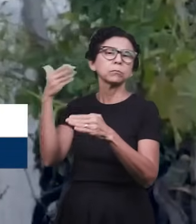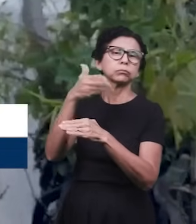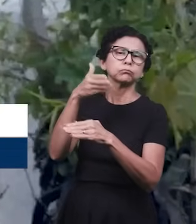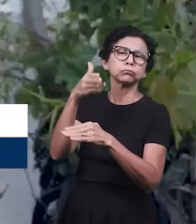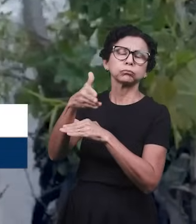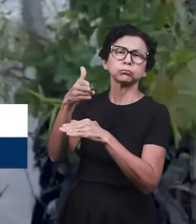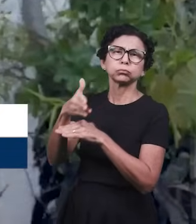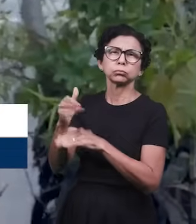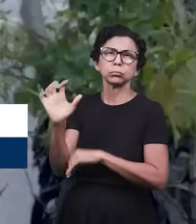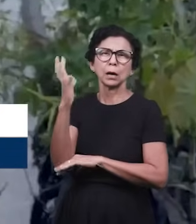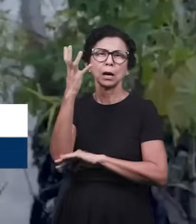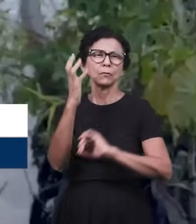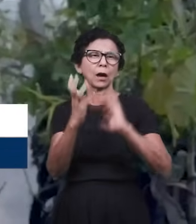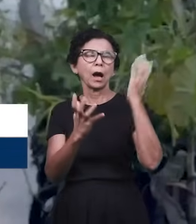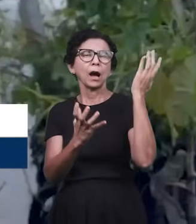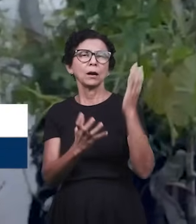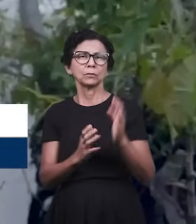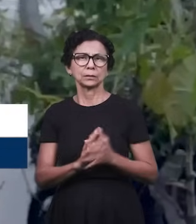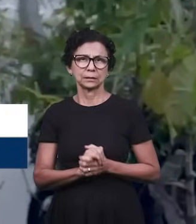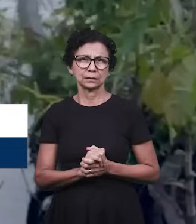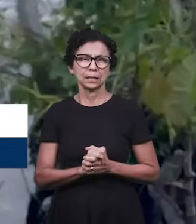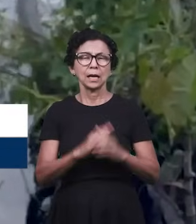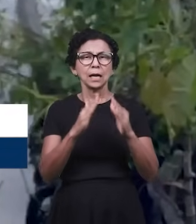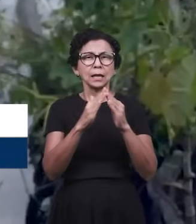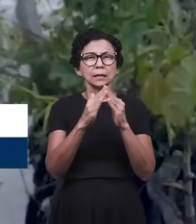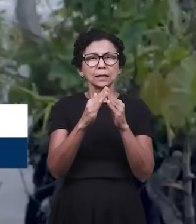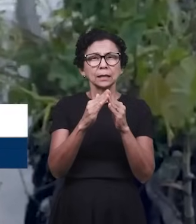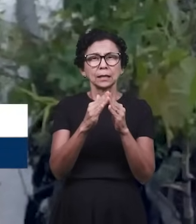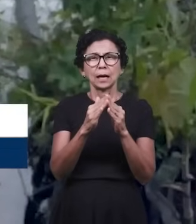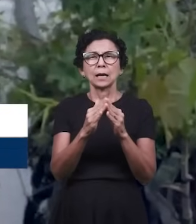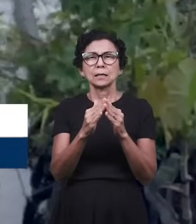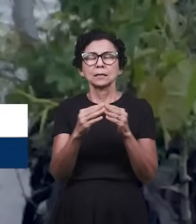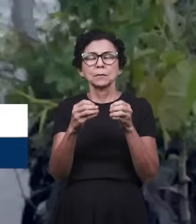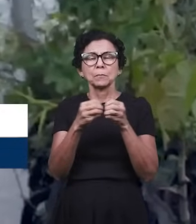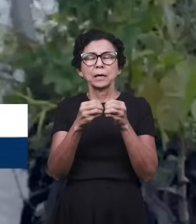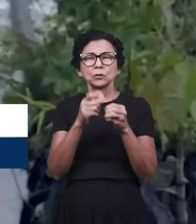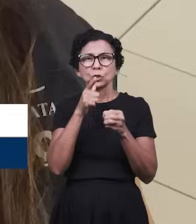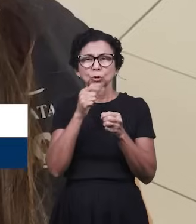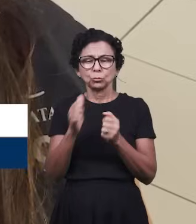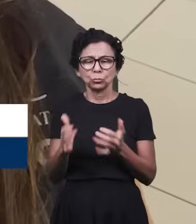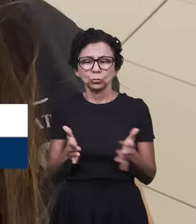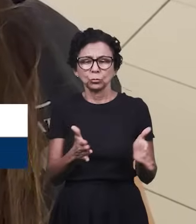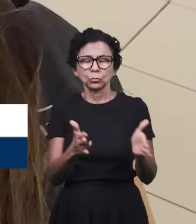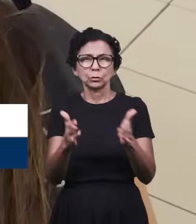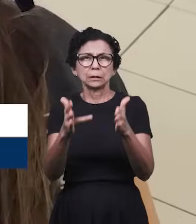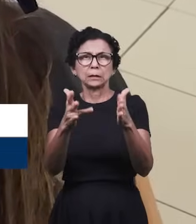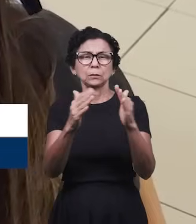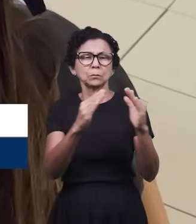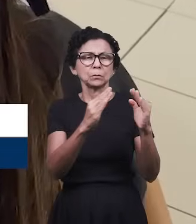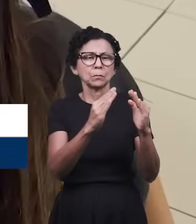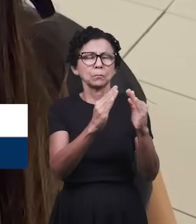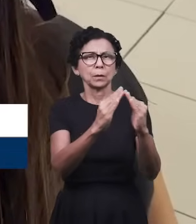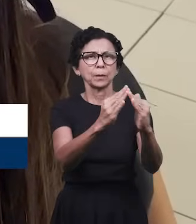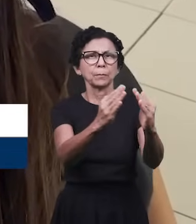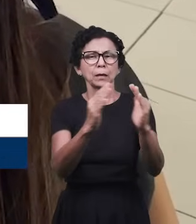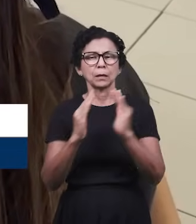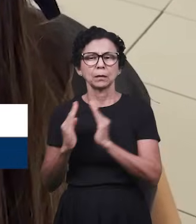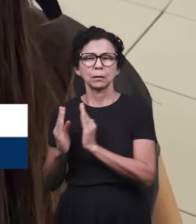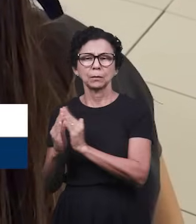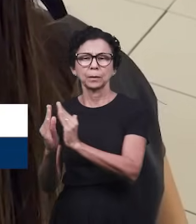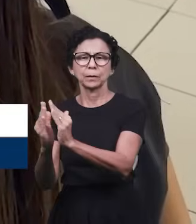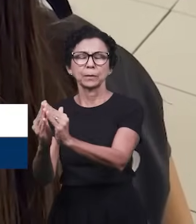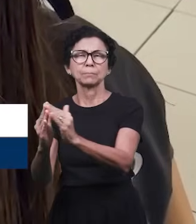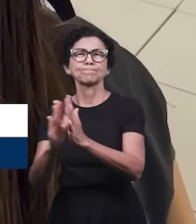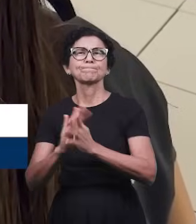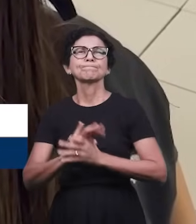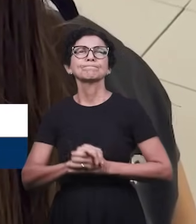acesso. Mas as equipes que têm vindo conosco ao longo dos anos são irmãs e irmãos, são muito dedicados a essa obra